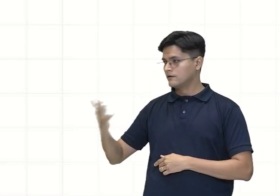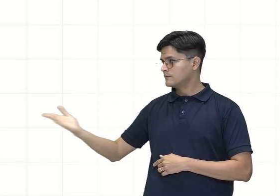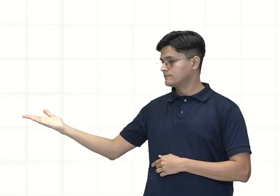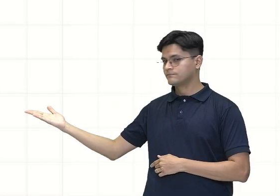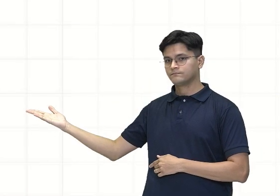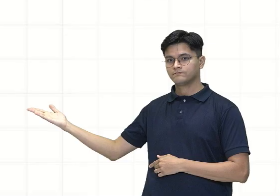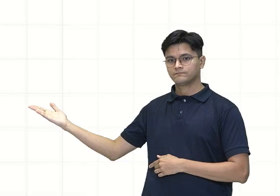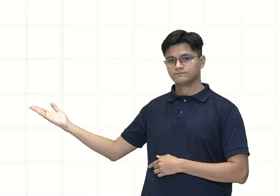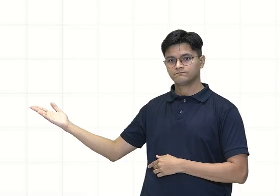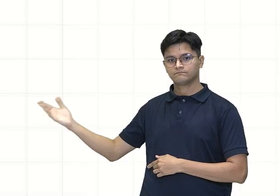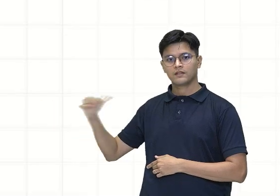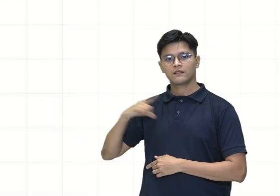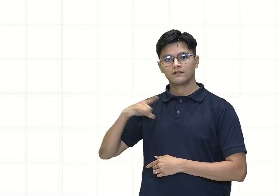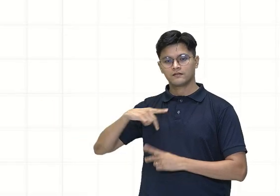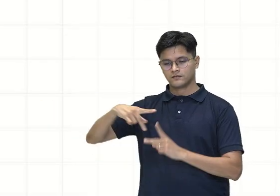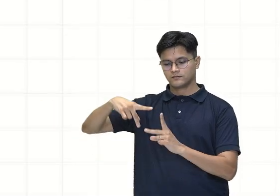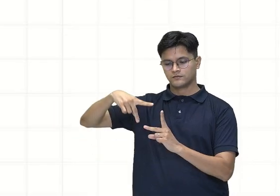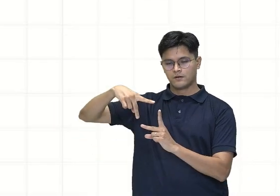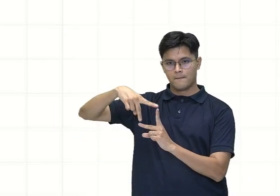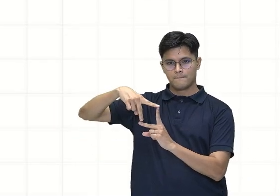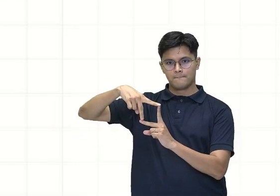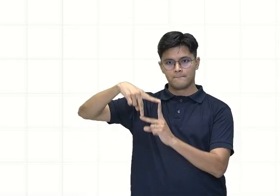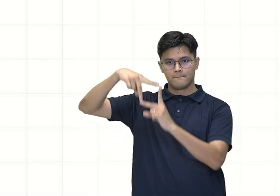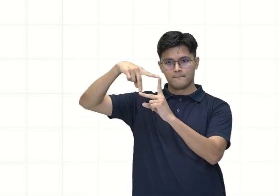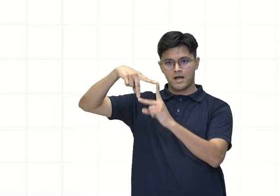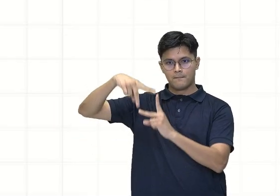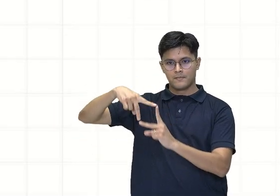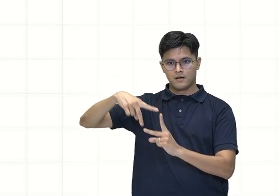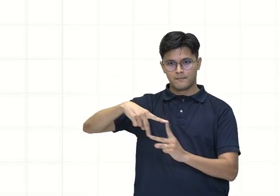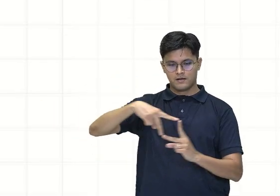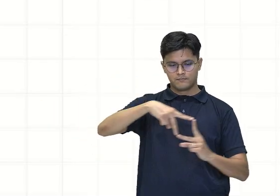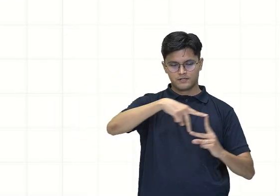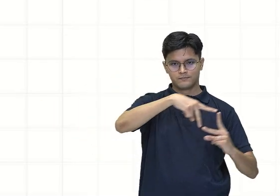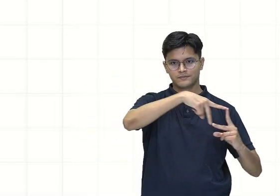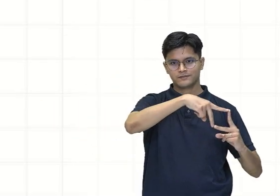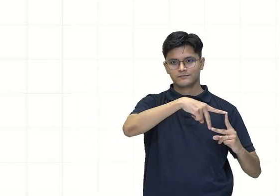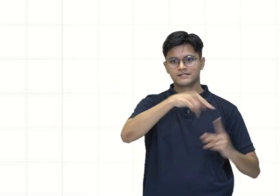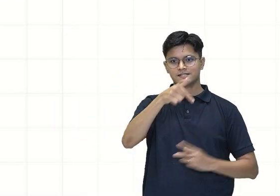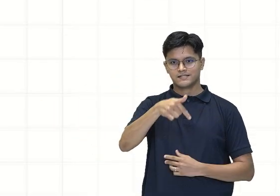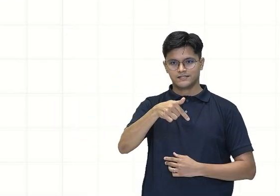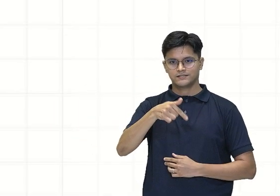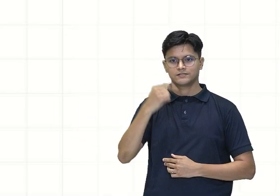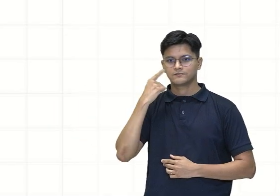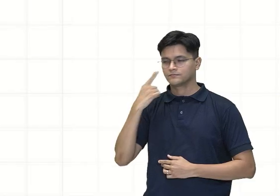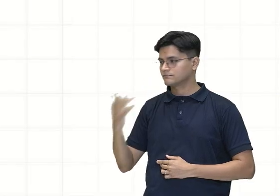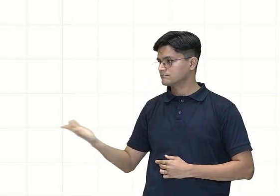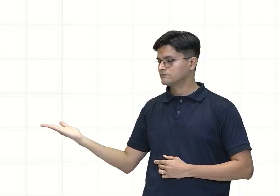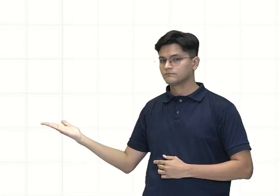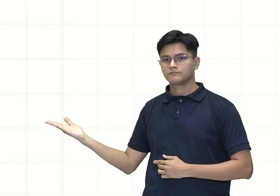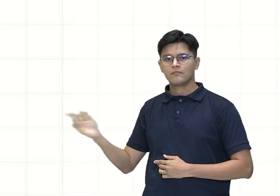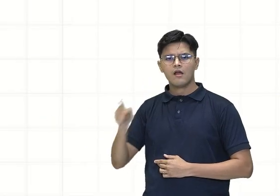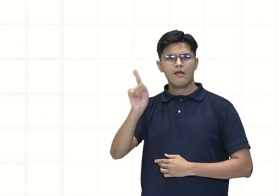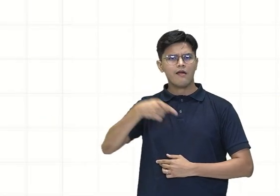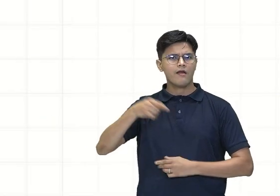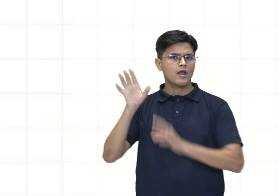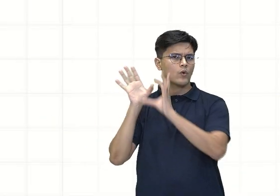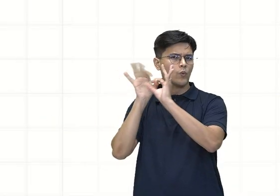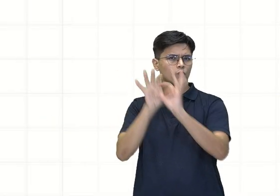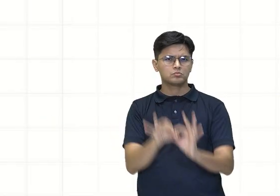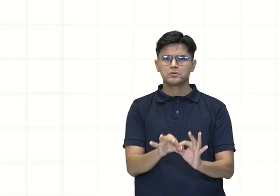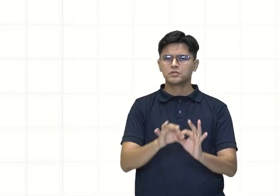com 7 cerâmicas. Ok? Esse aqui é um problema bem